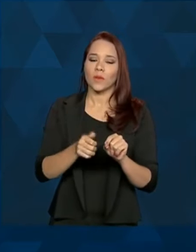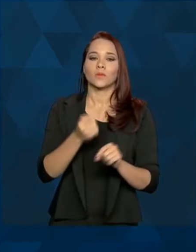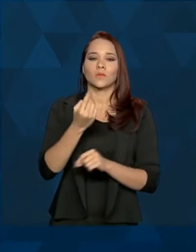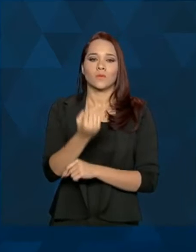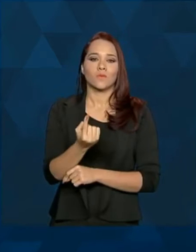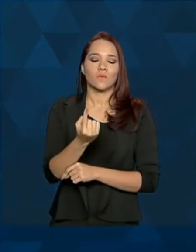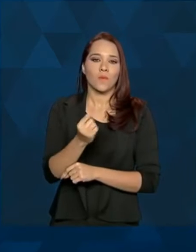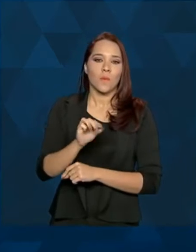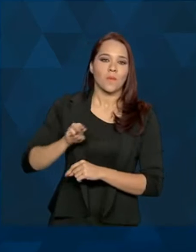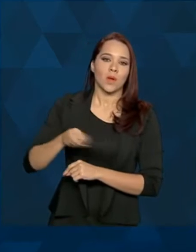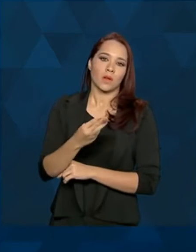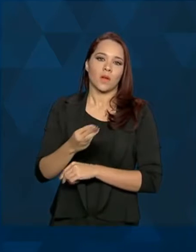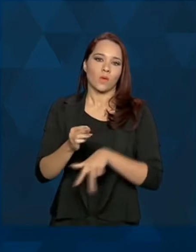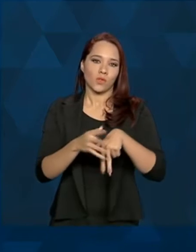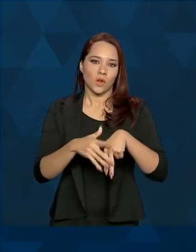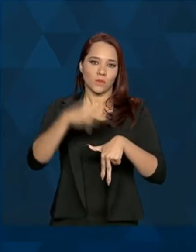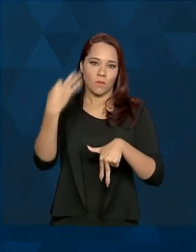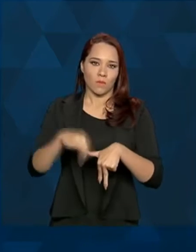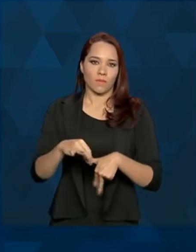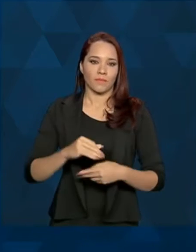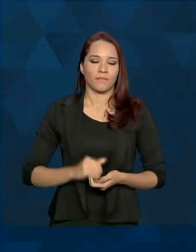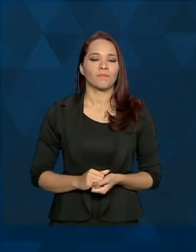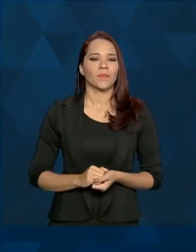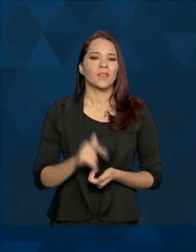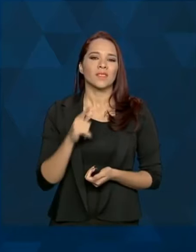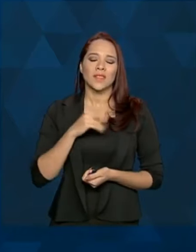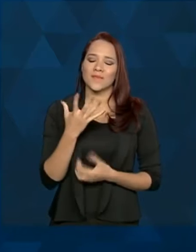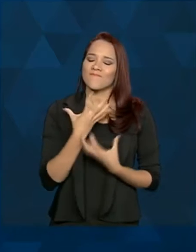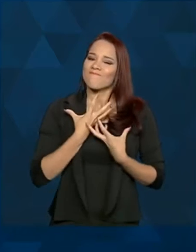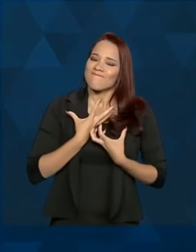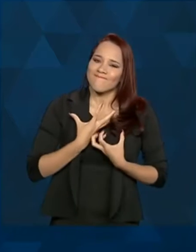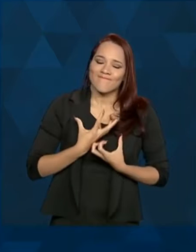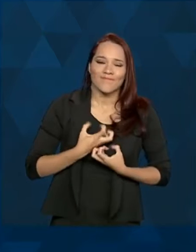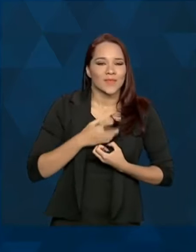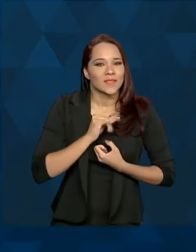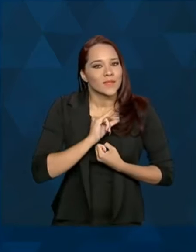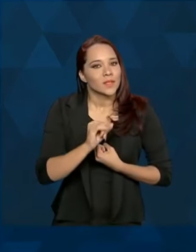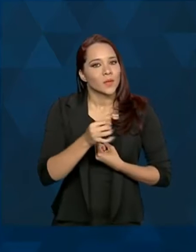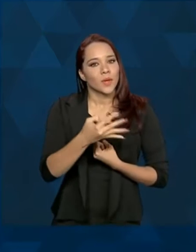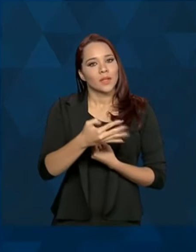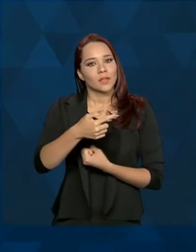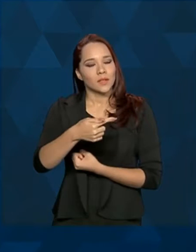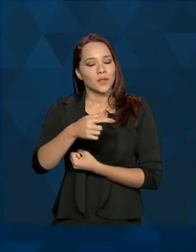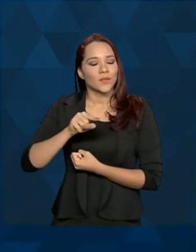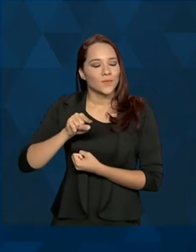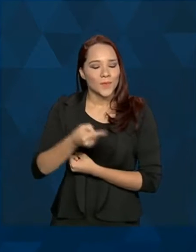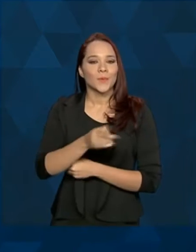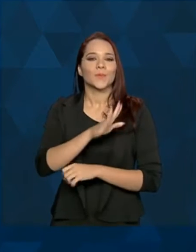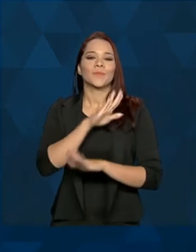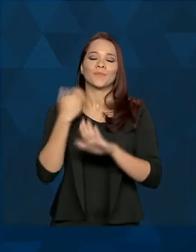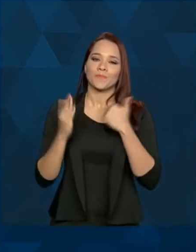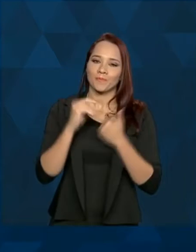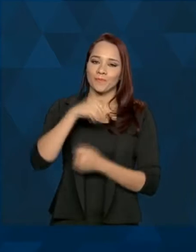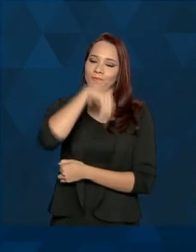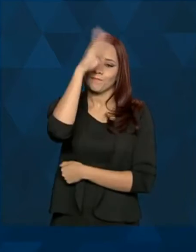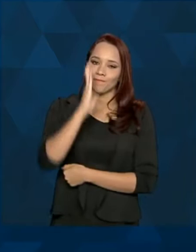casos confirmados. Nós temos o pesar da notícia de 47 mil óbitos no Brasil.